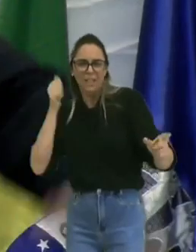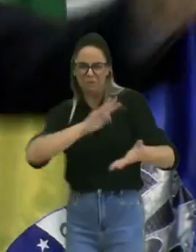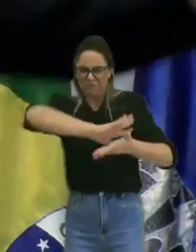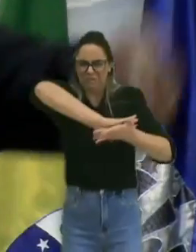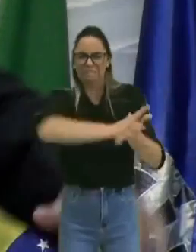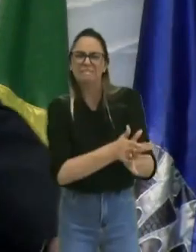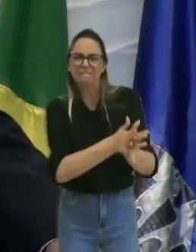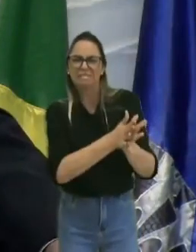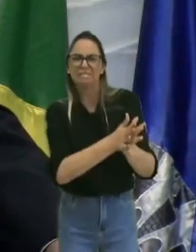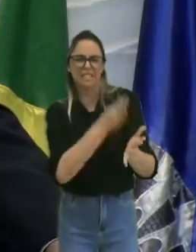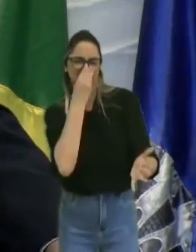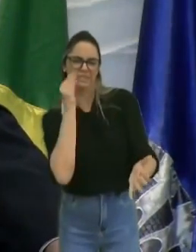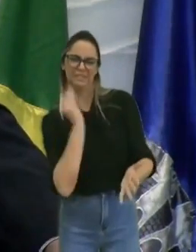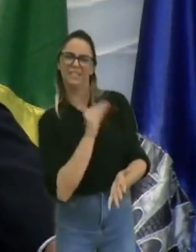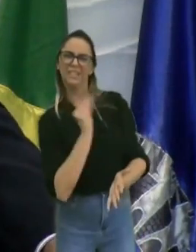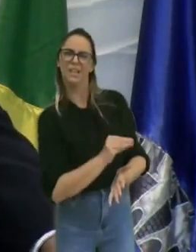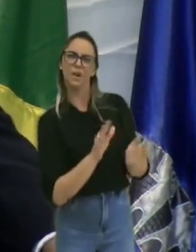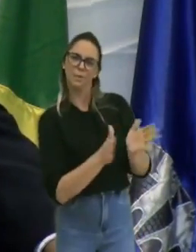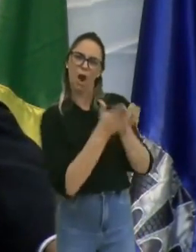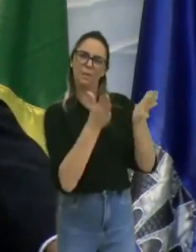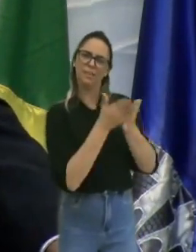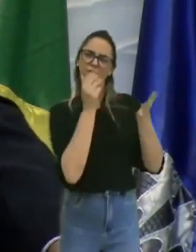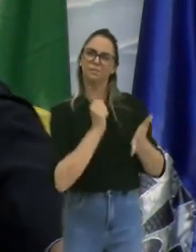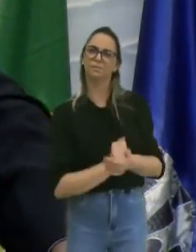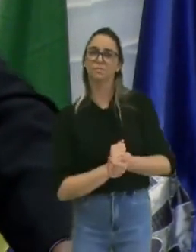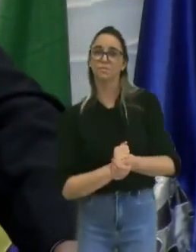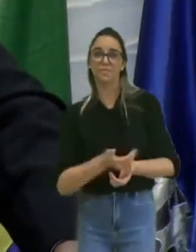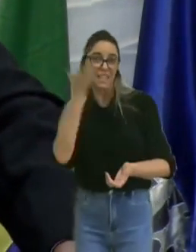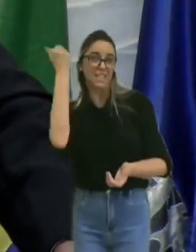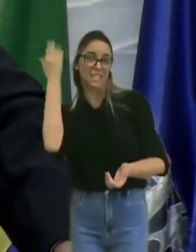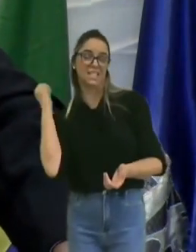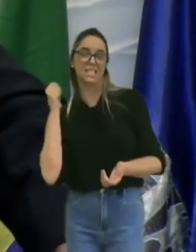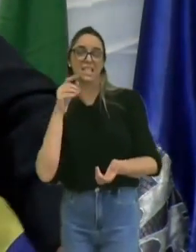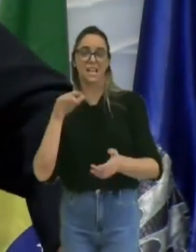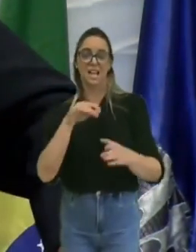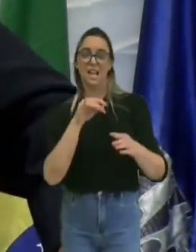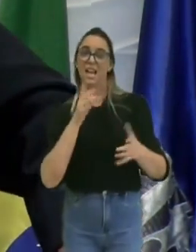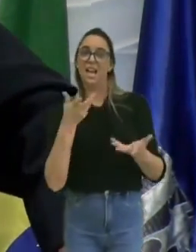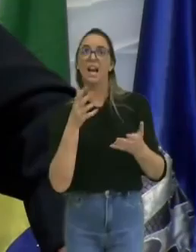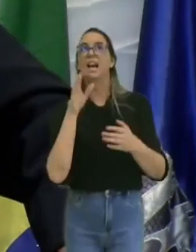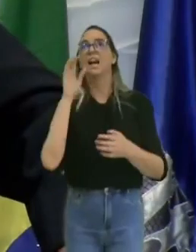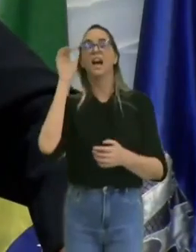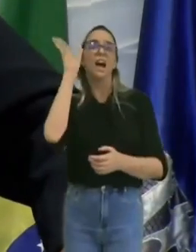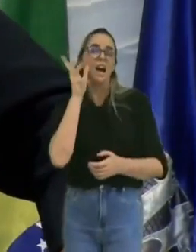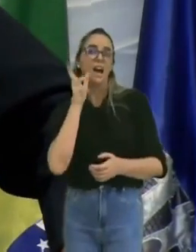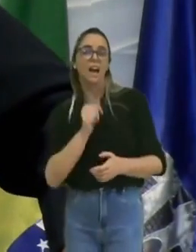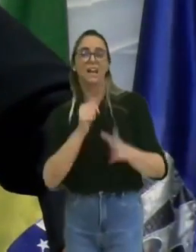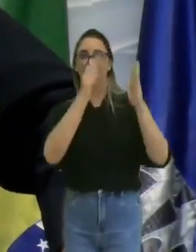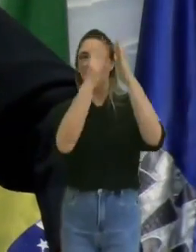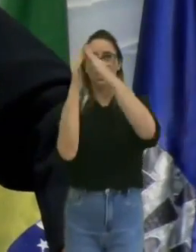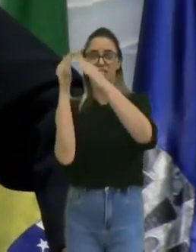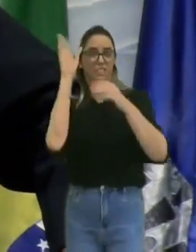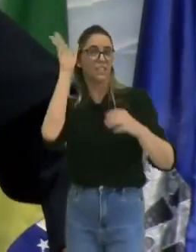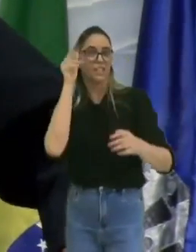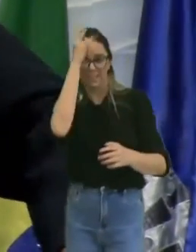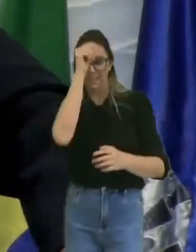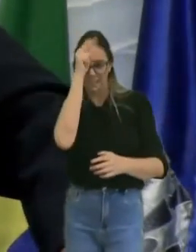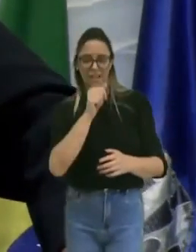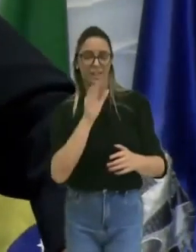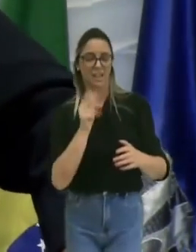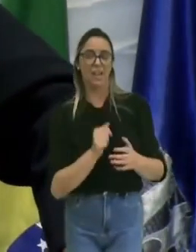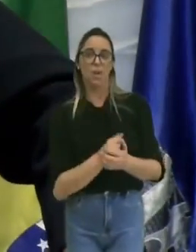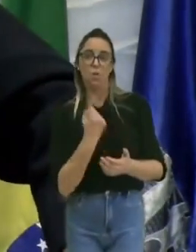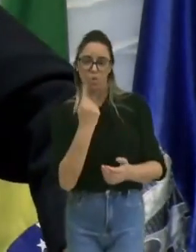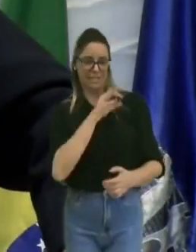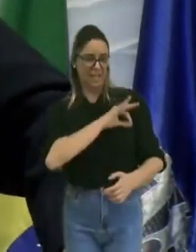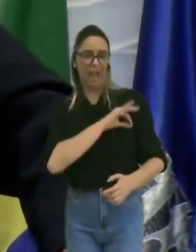massacraram. Eu trabalho na Gazeta de Almeida. Ganhava um salário mínimo. Tinha que todo dia pegar uma boinha fria, botar nas costas,